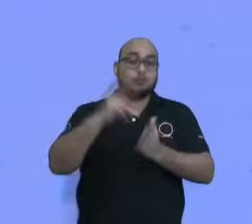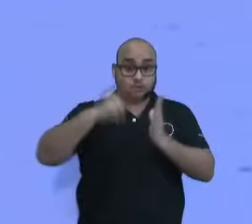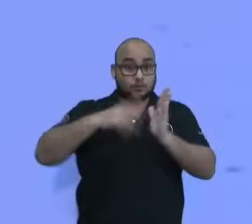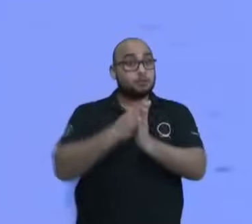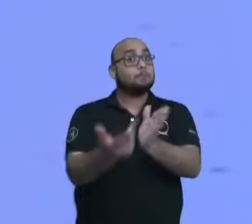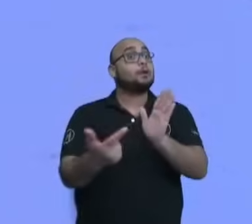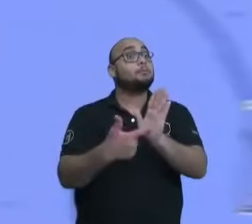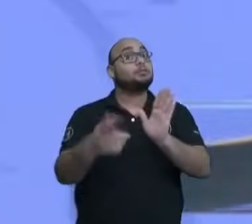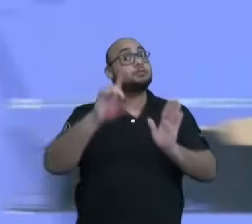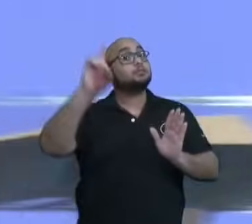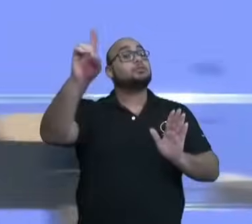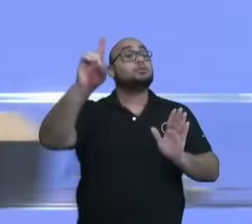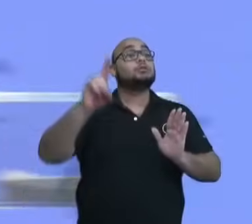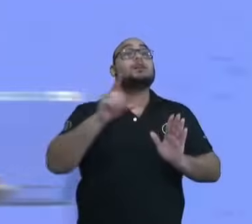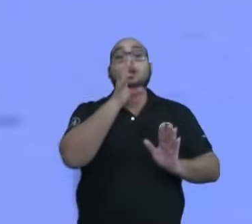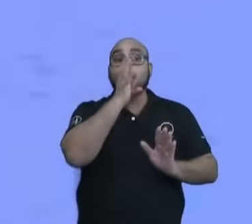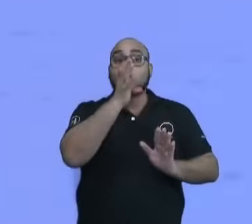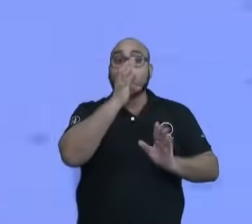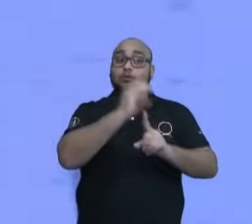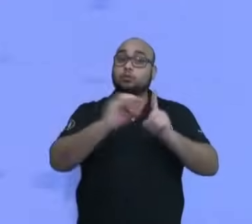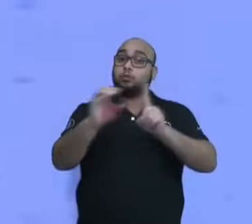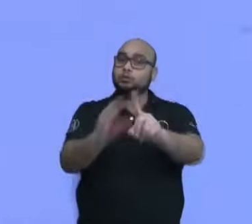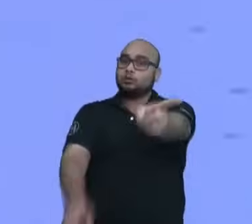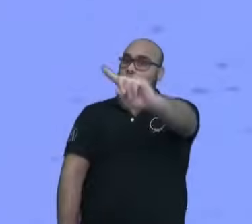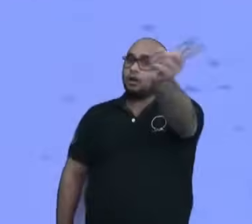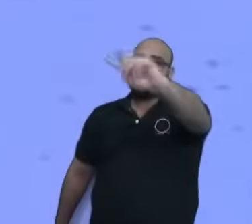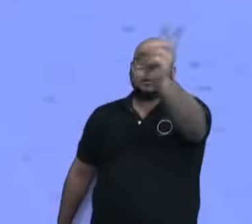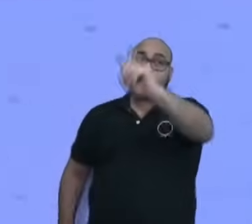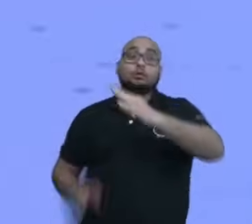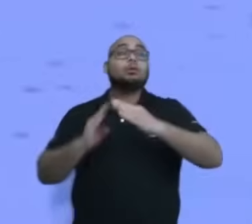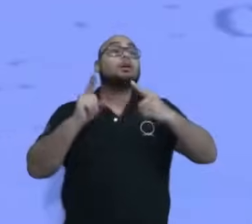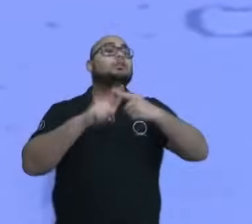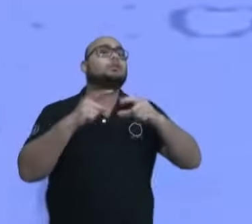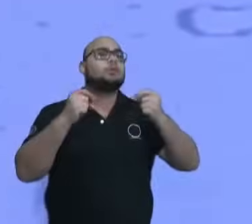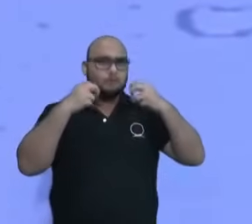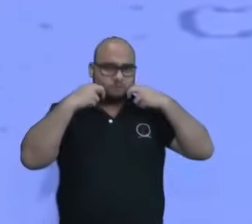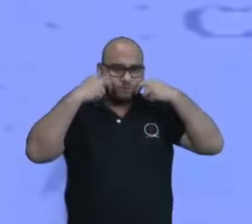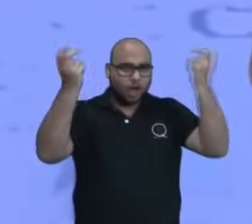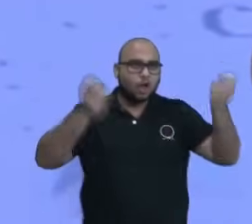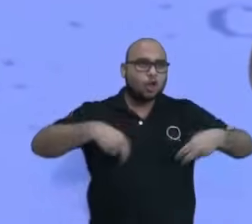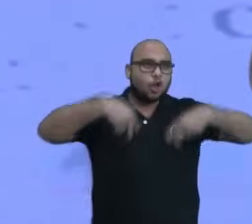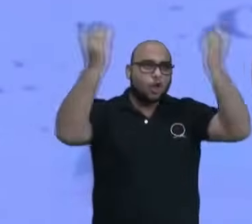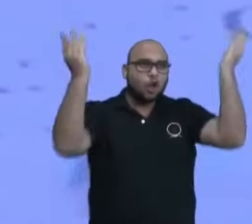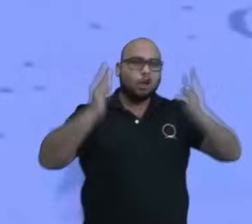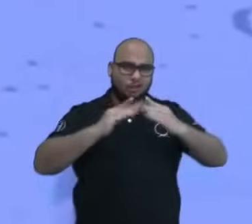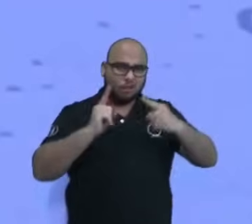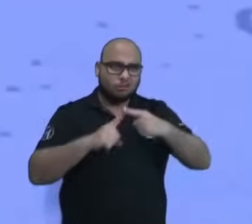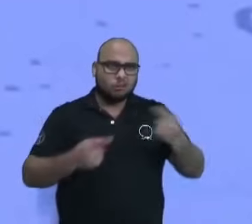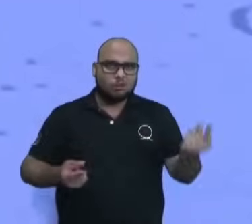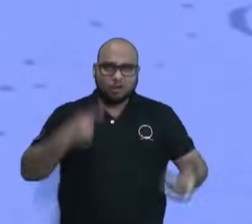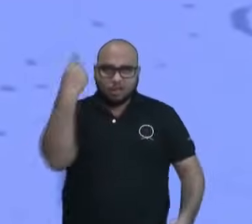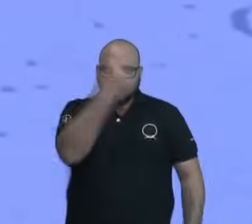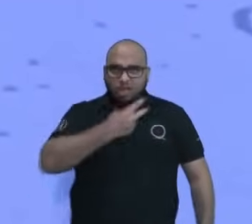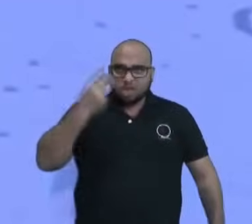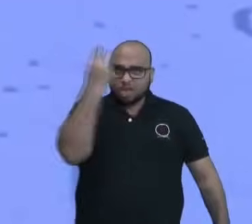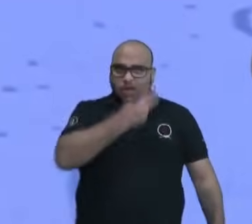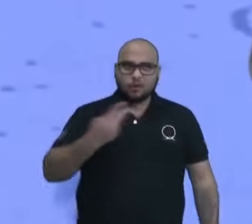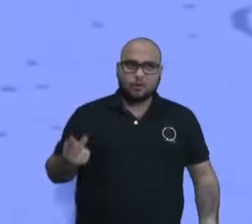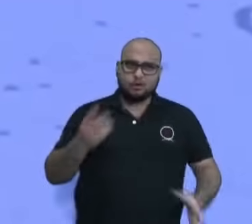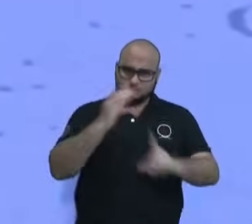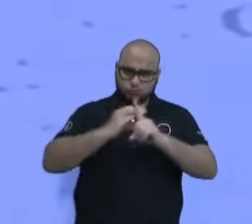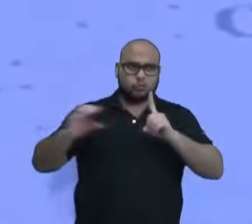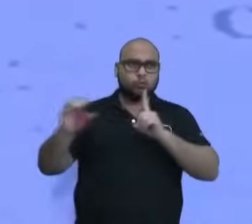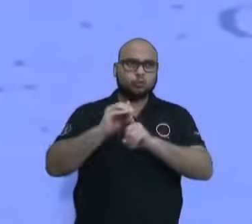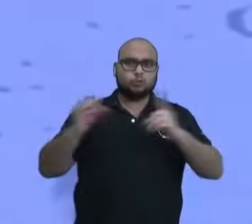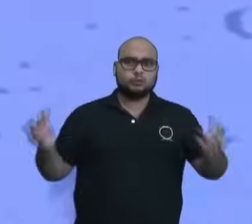aí que você vê irmãos É uma vergonha tem igreja por aí Du horas de culto 15 minutos pra palavra